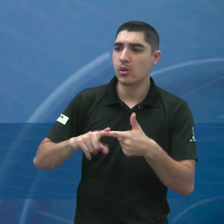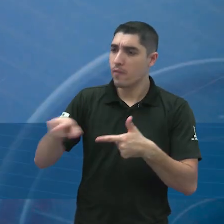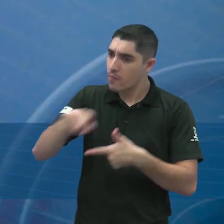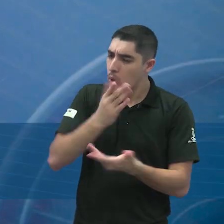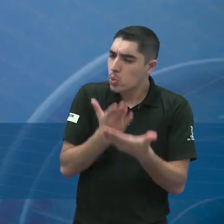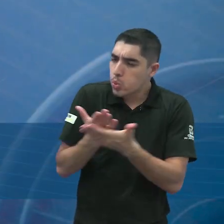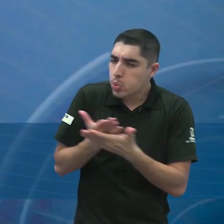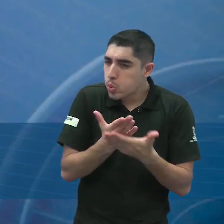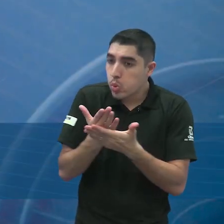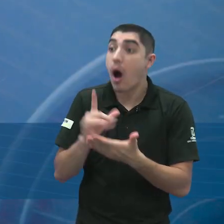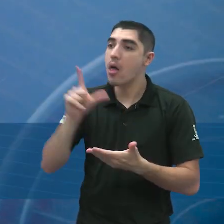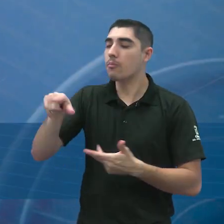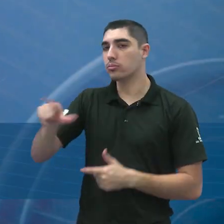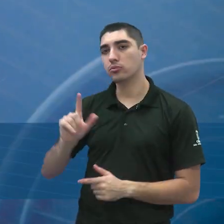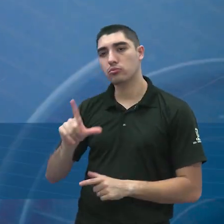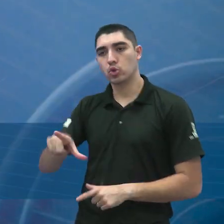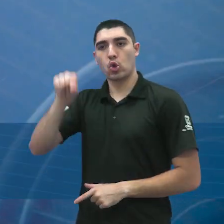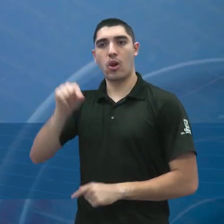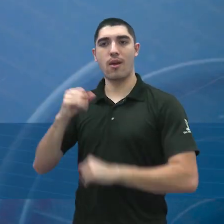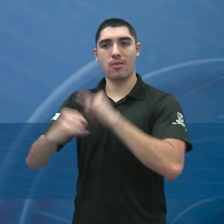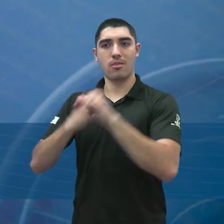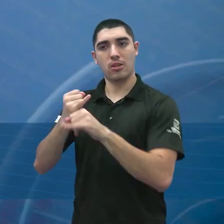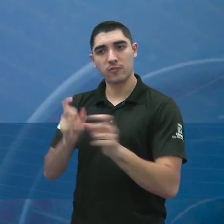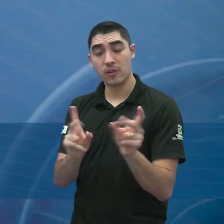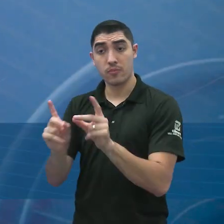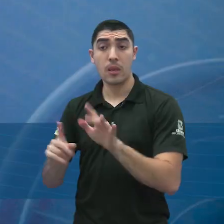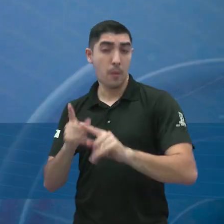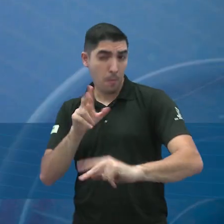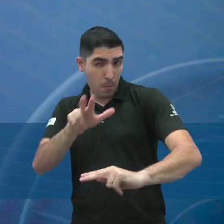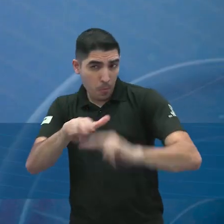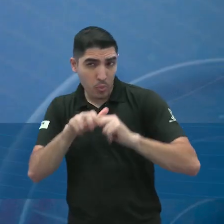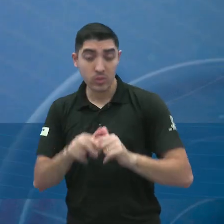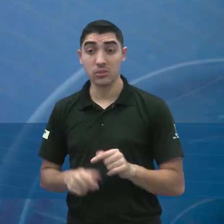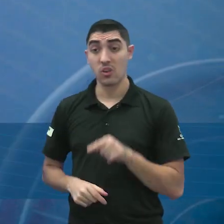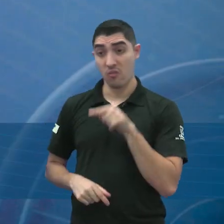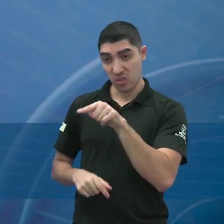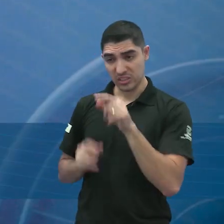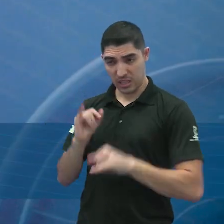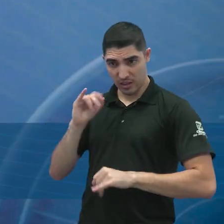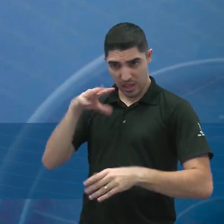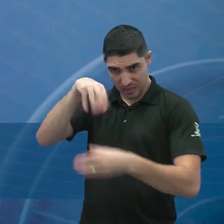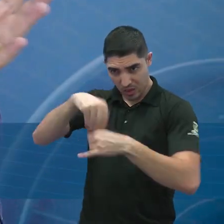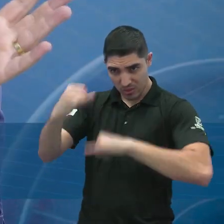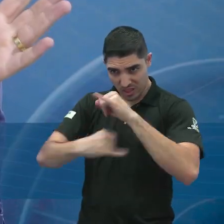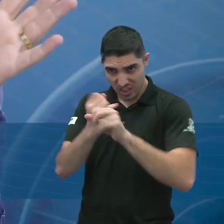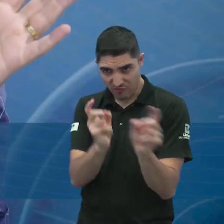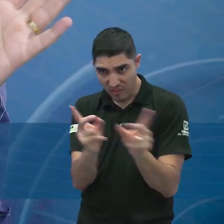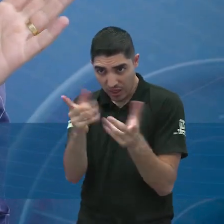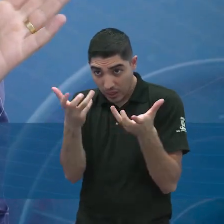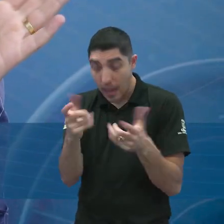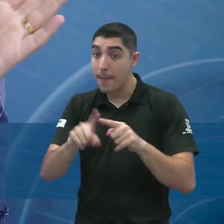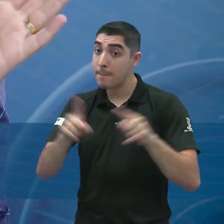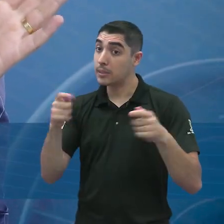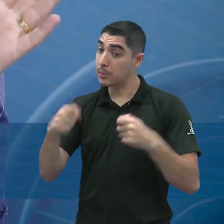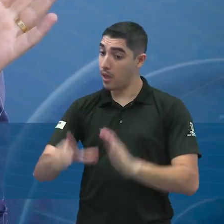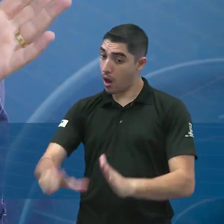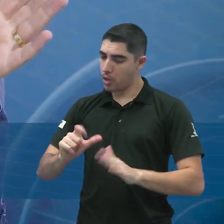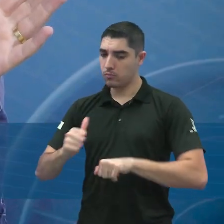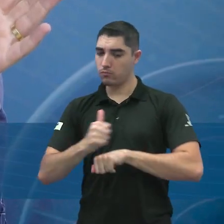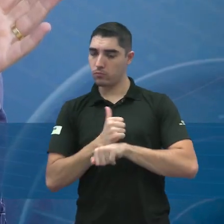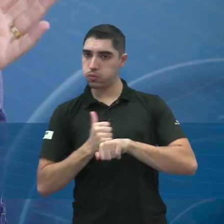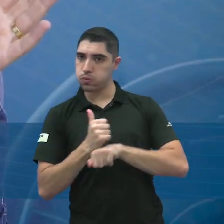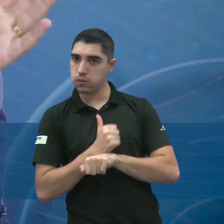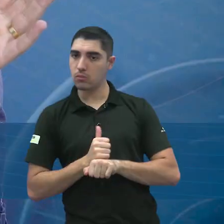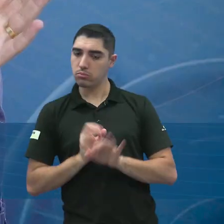estudar e entrar nesse mercado. O que eu costumo dizer, Rafa, que não tem o e-commerce tem se profissionalizado, porque pelos números chamam